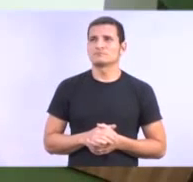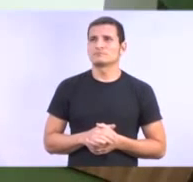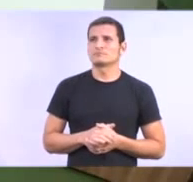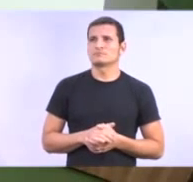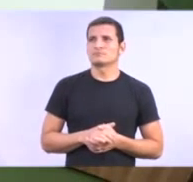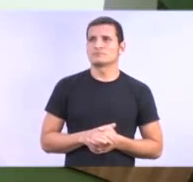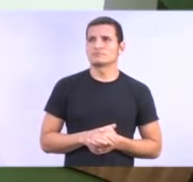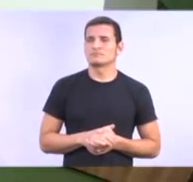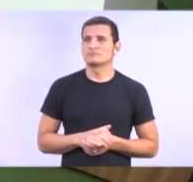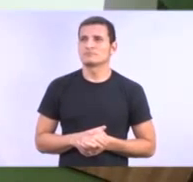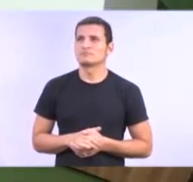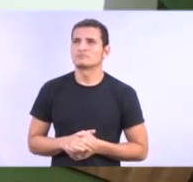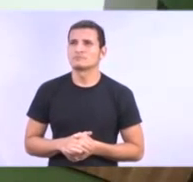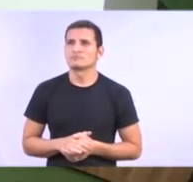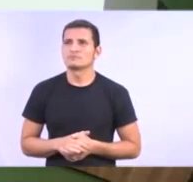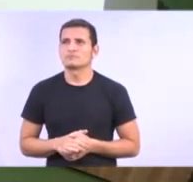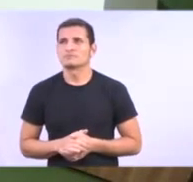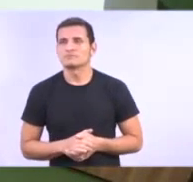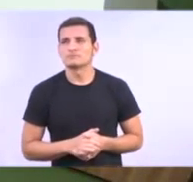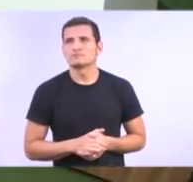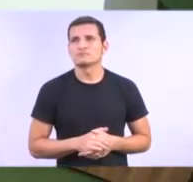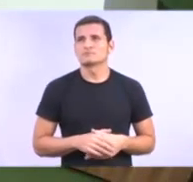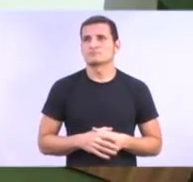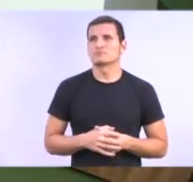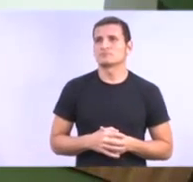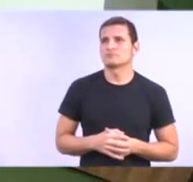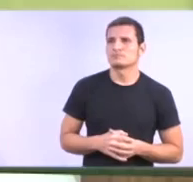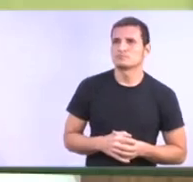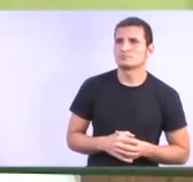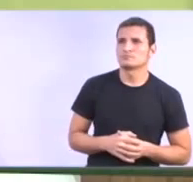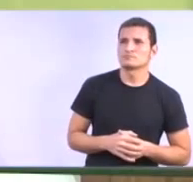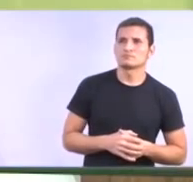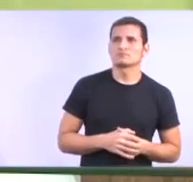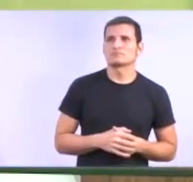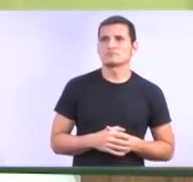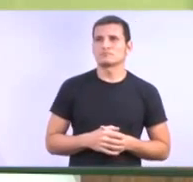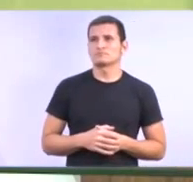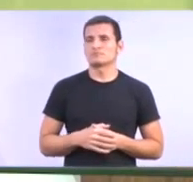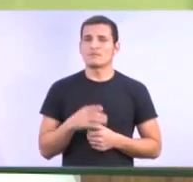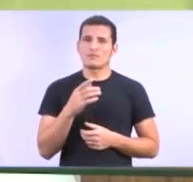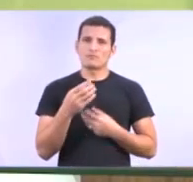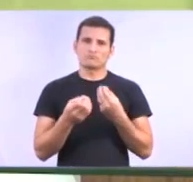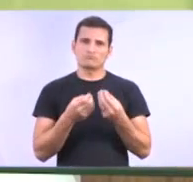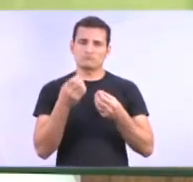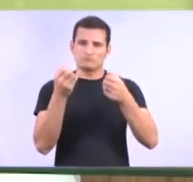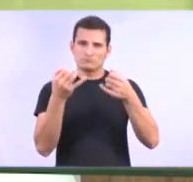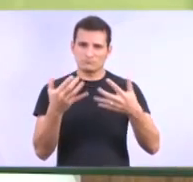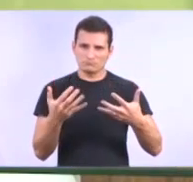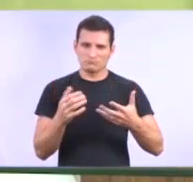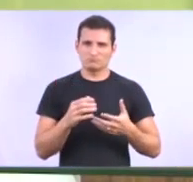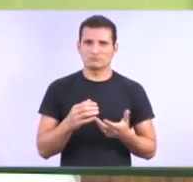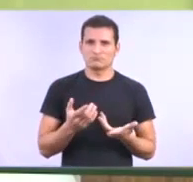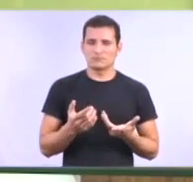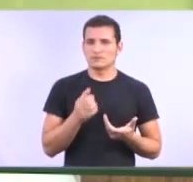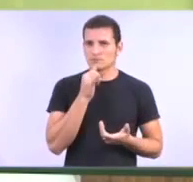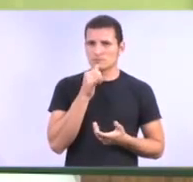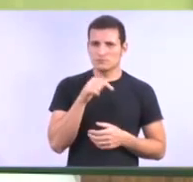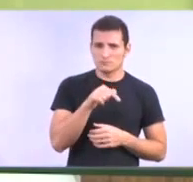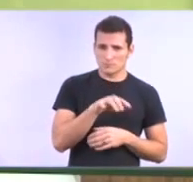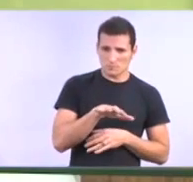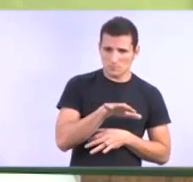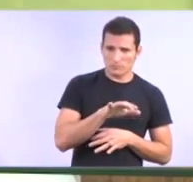Exatamente essa questão, porque, como a gente colocou, quando você sai, né, desse ambiente, quando você vai para a rua, por exemplo,